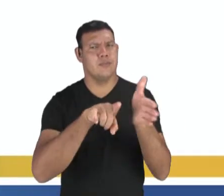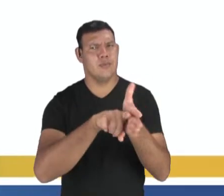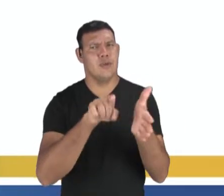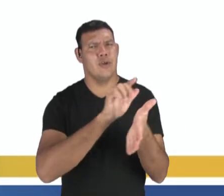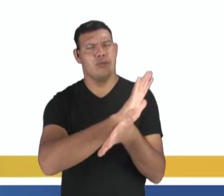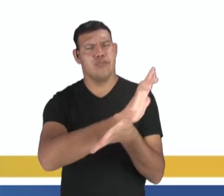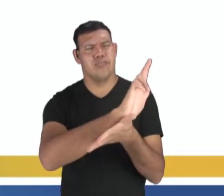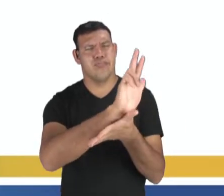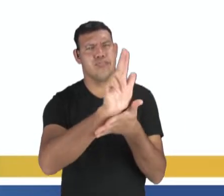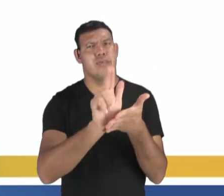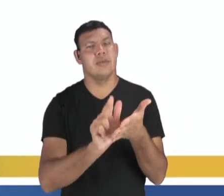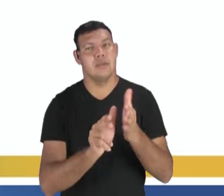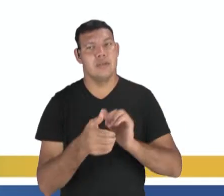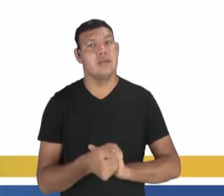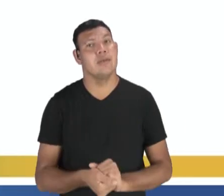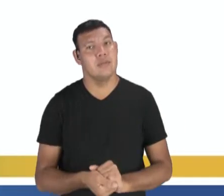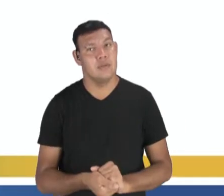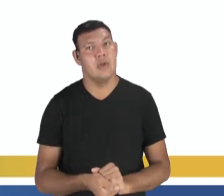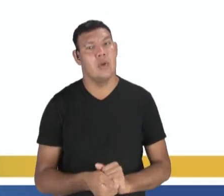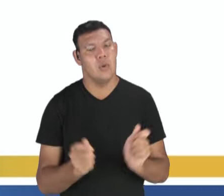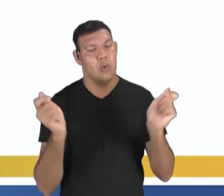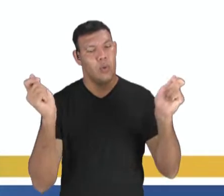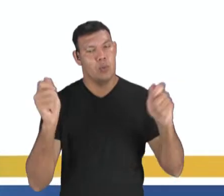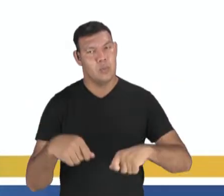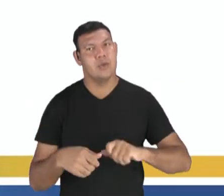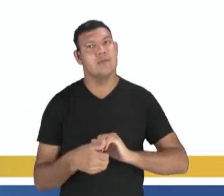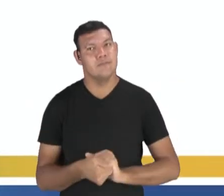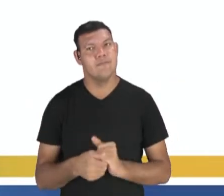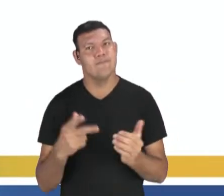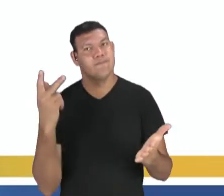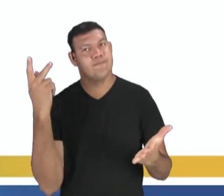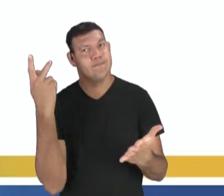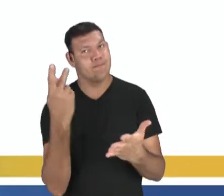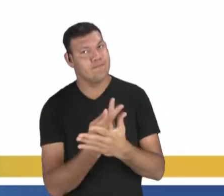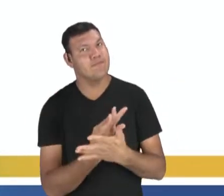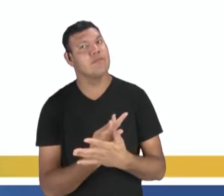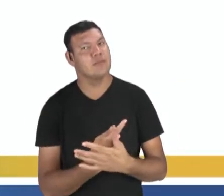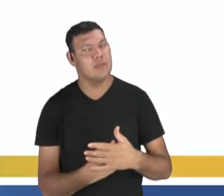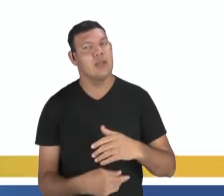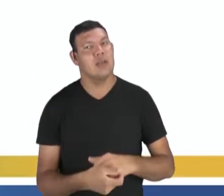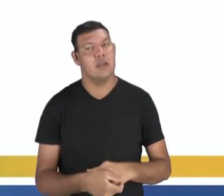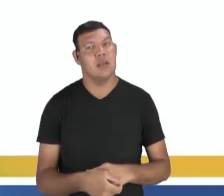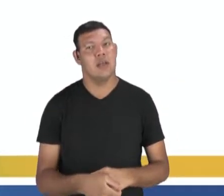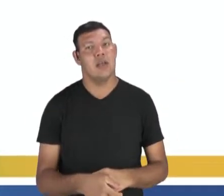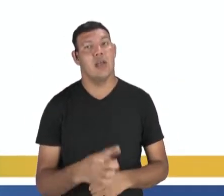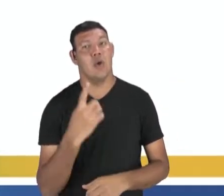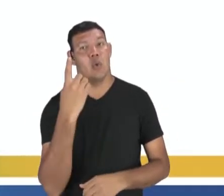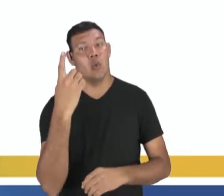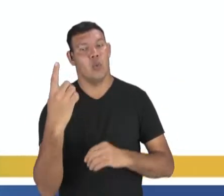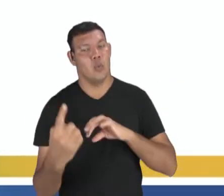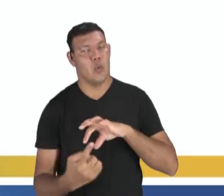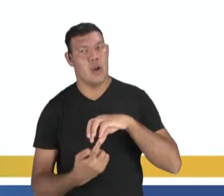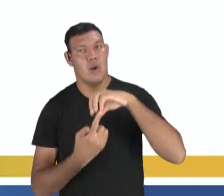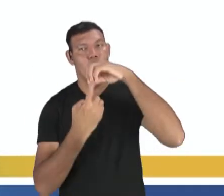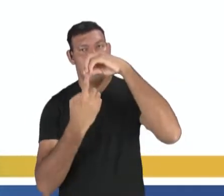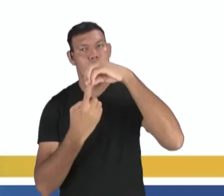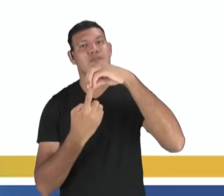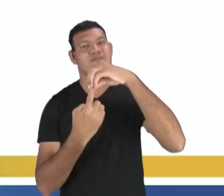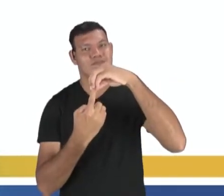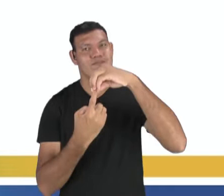qual é a ele vai ter que errar uma entre as 5 horas ele disse logo devemos errar penas uma